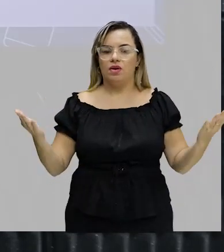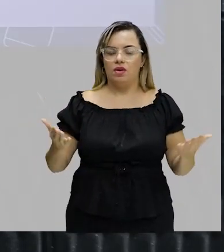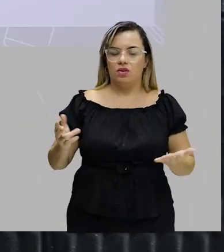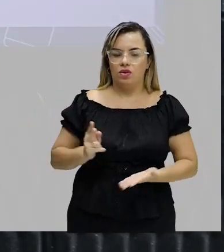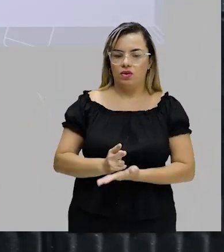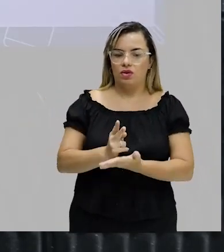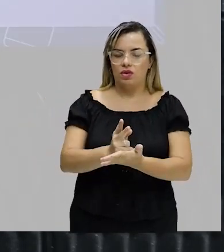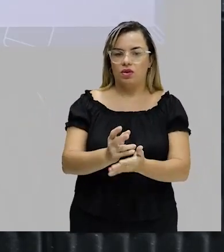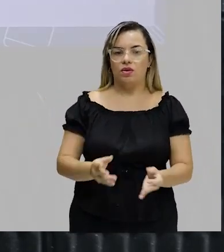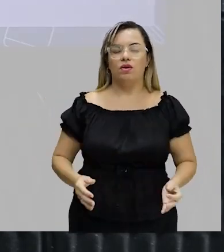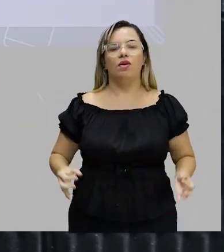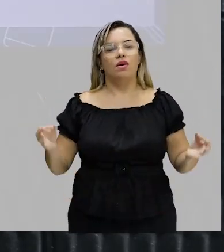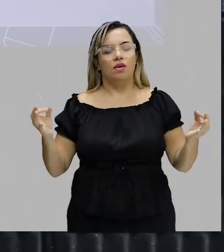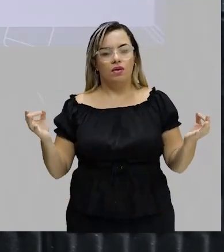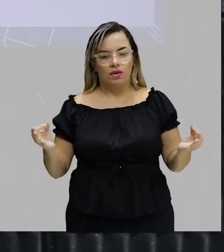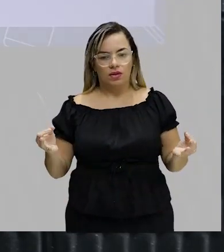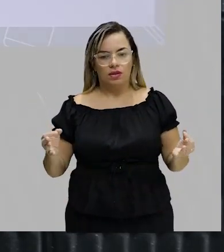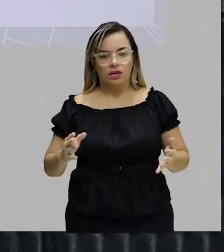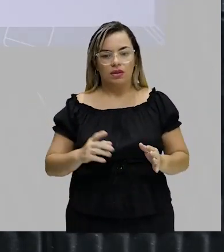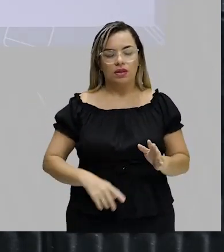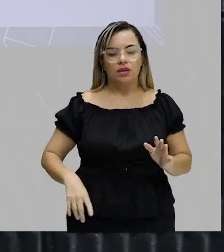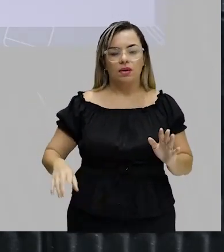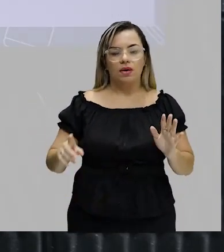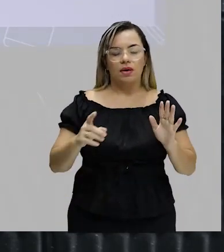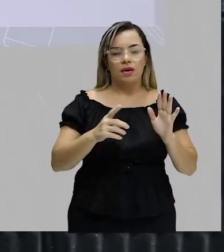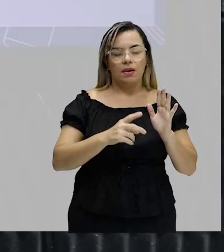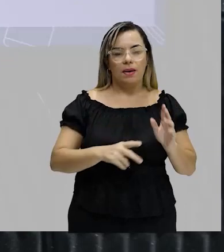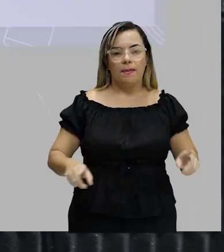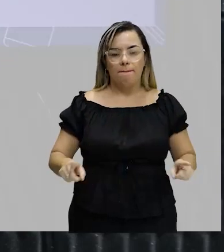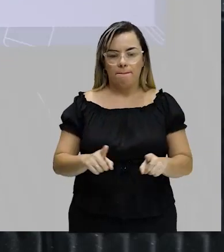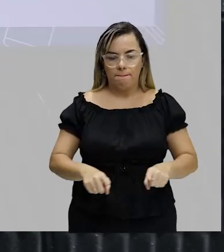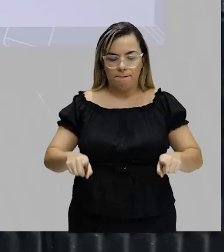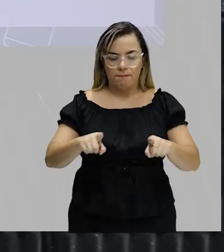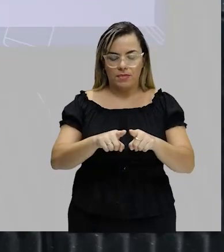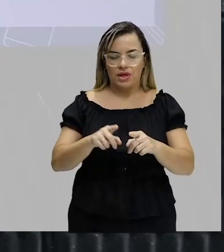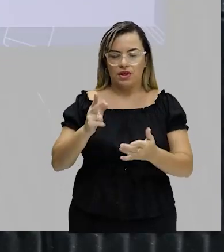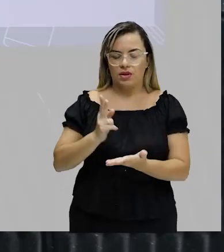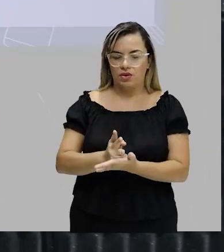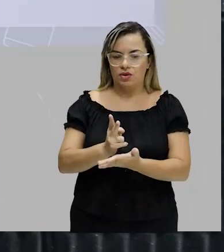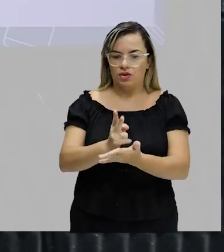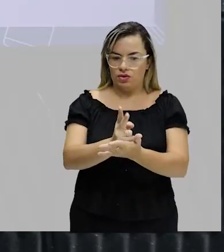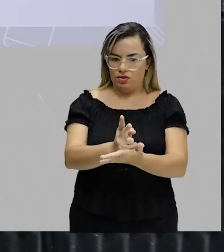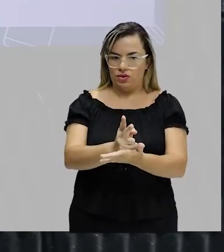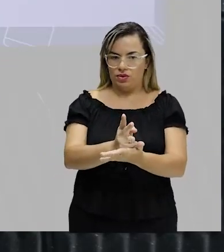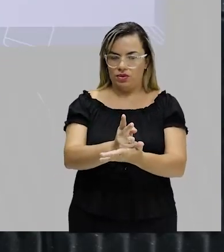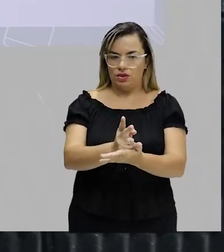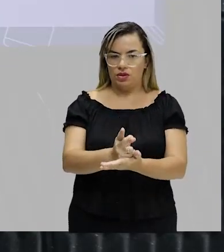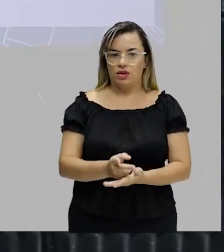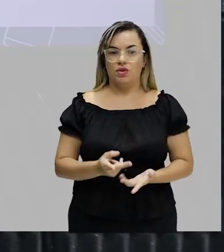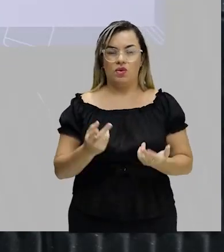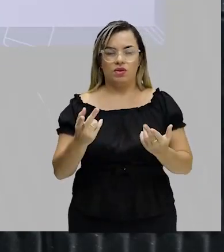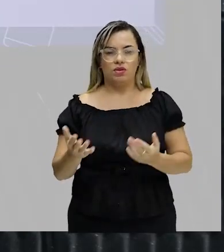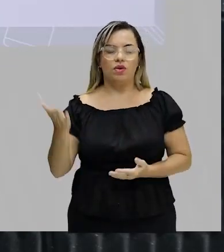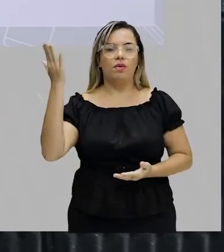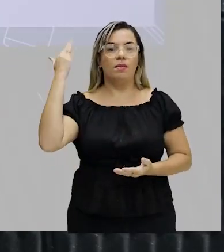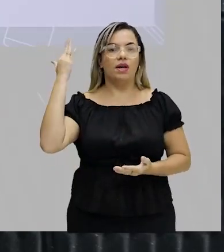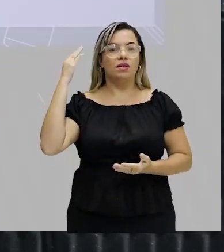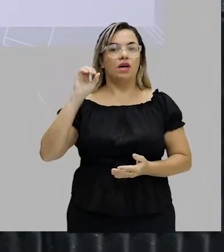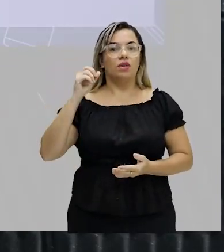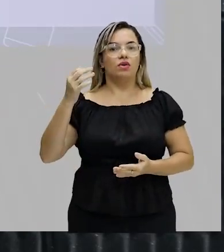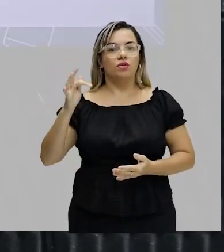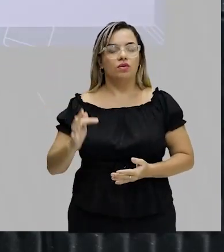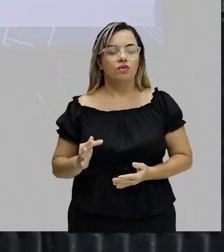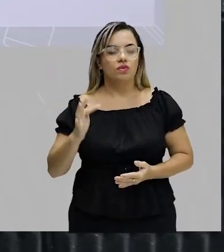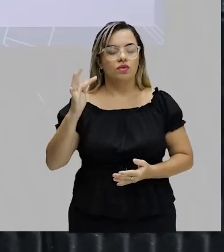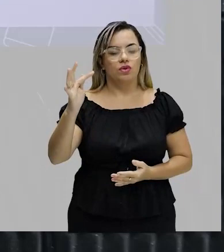presente perfeito e o presente perfeito contínuo. A mesma coisa para o passado e para o futuro. Então, é dependendo desse modo ou